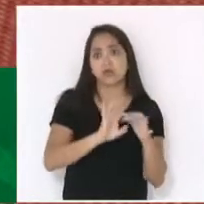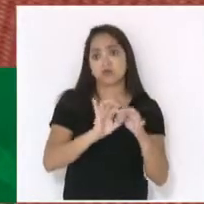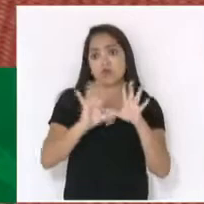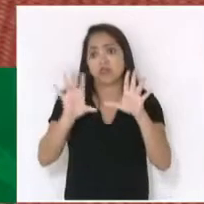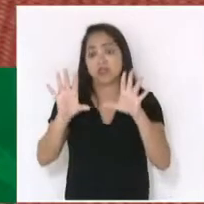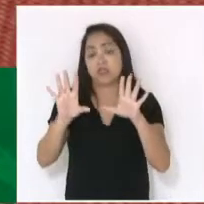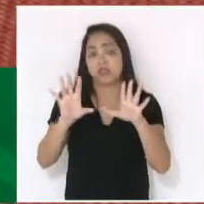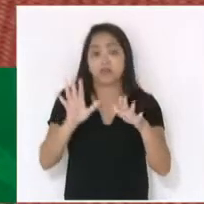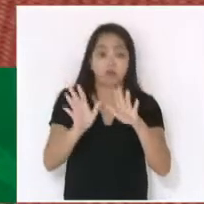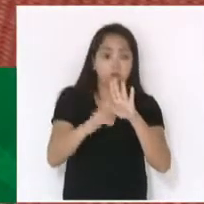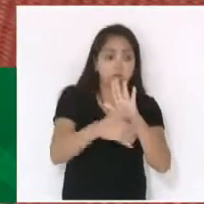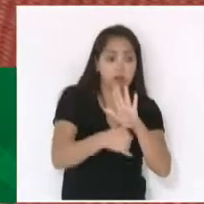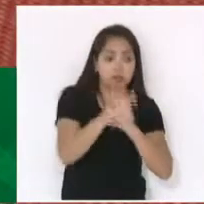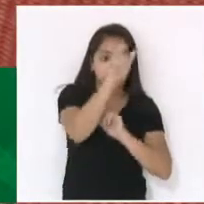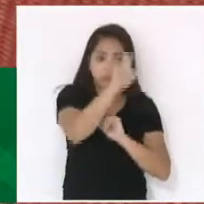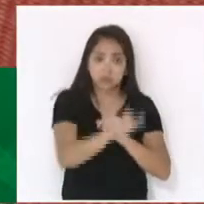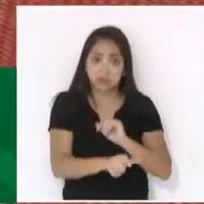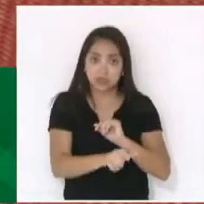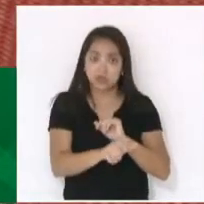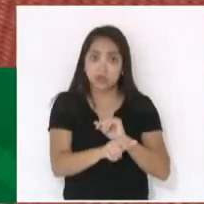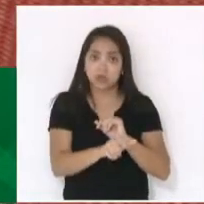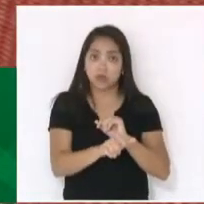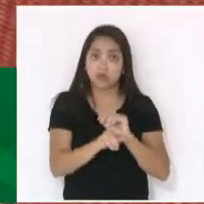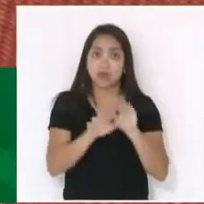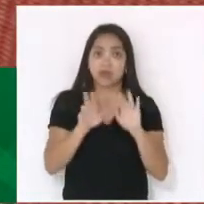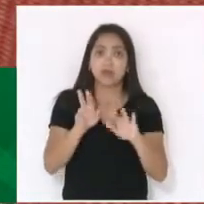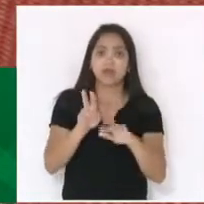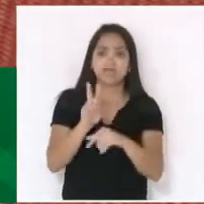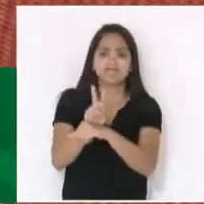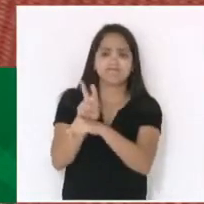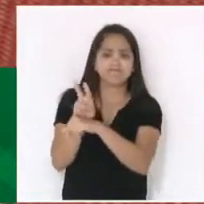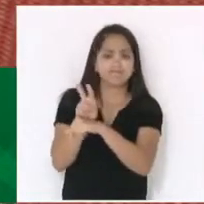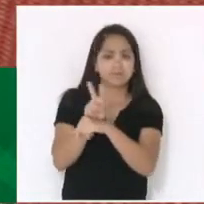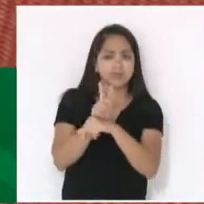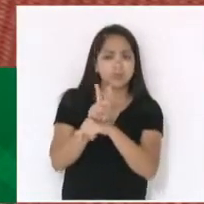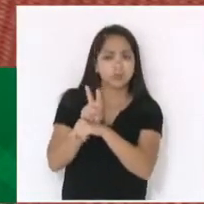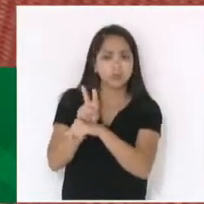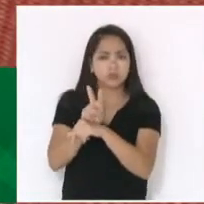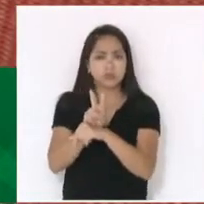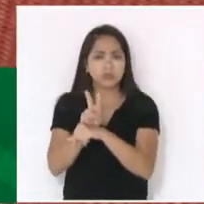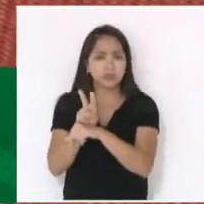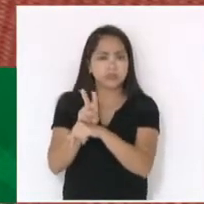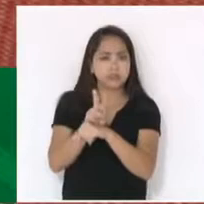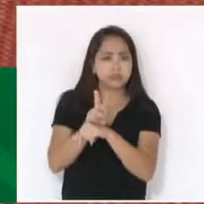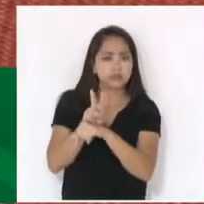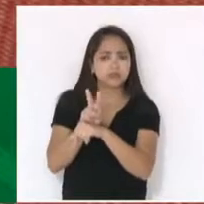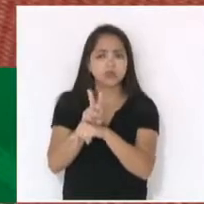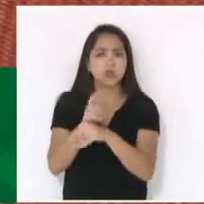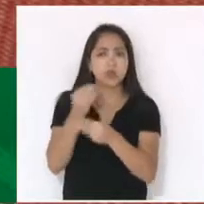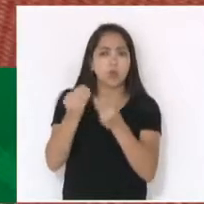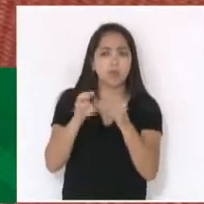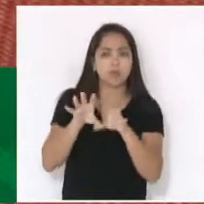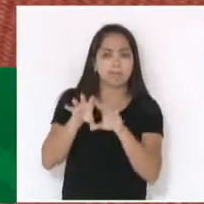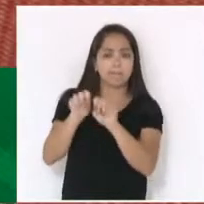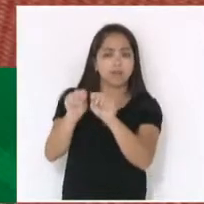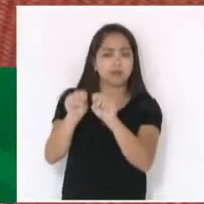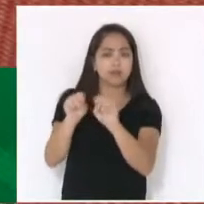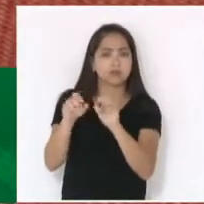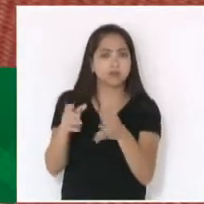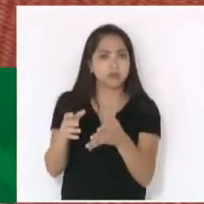o ladrão o b****** fica olhando com veck o acho jeito para pegar esse policial